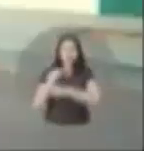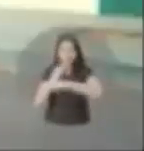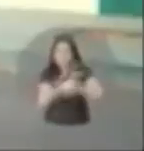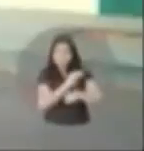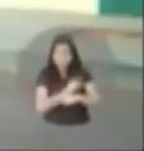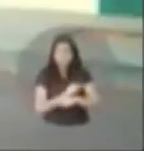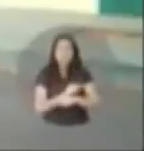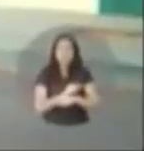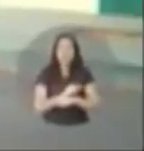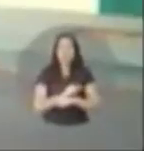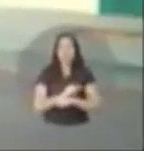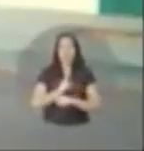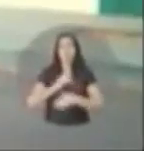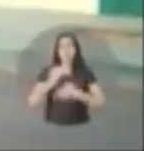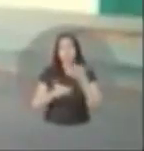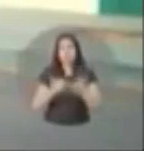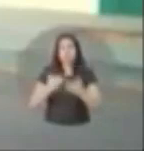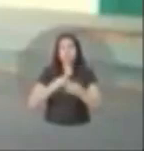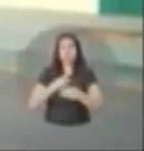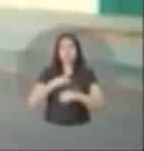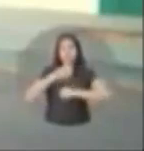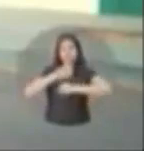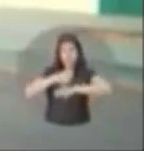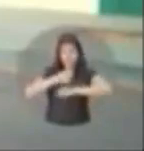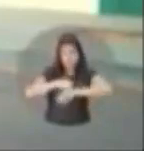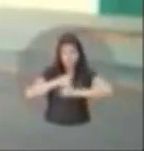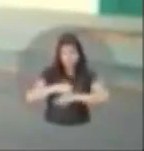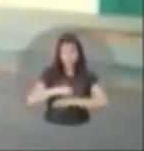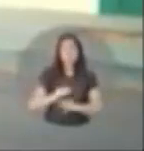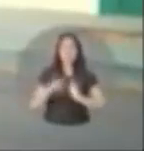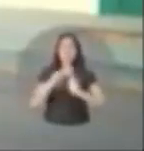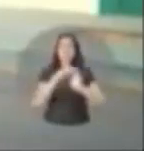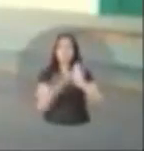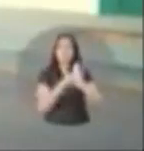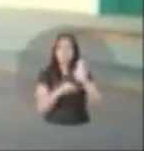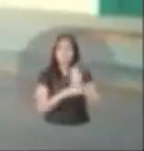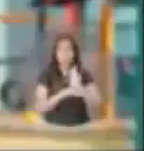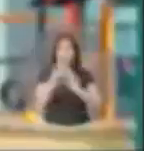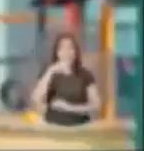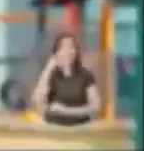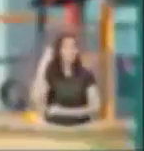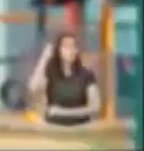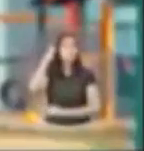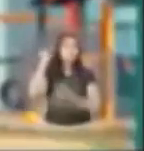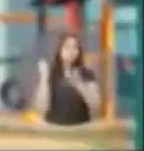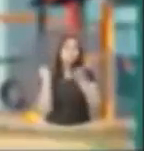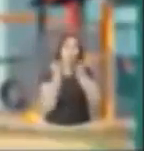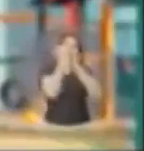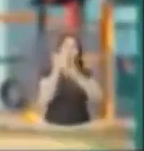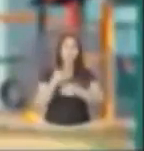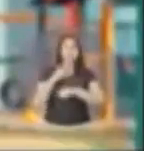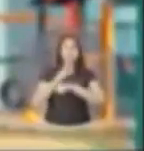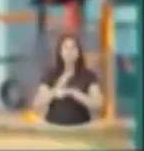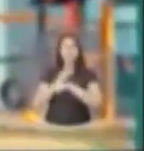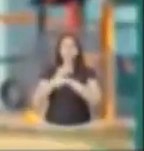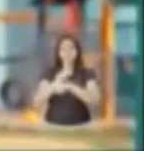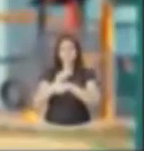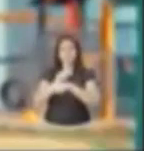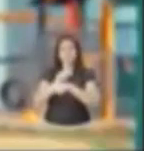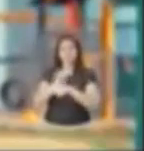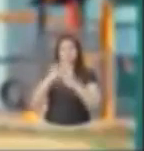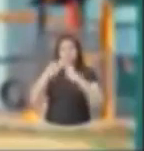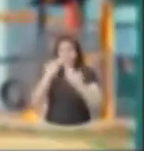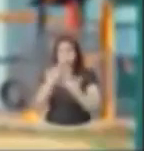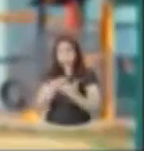O SEIC é um programa inédito, genuinamente cuiabano, marca da nossa gestão. Enquanto uma creche comum atende até